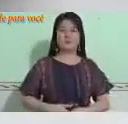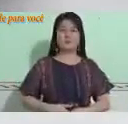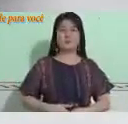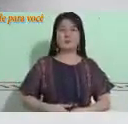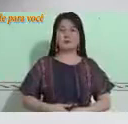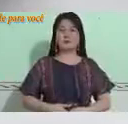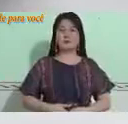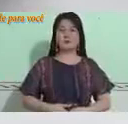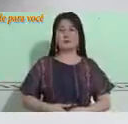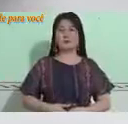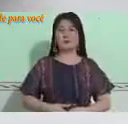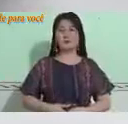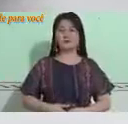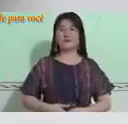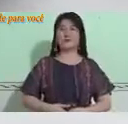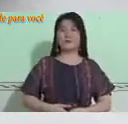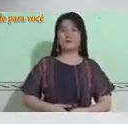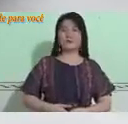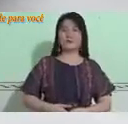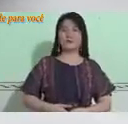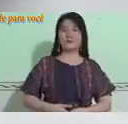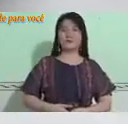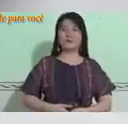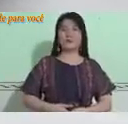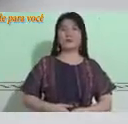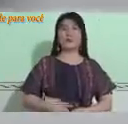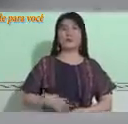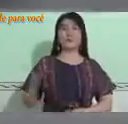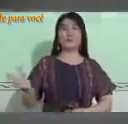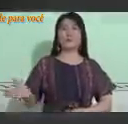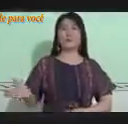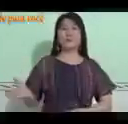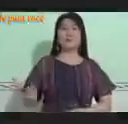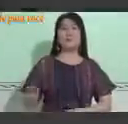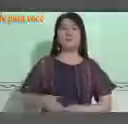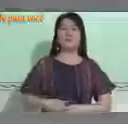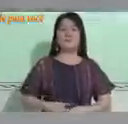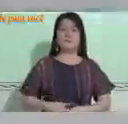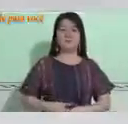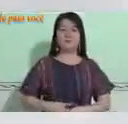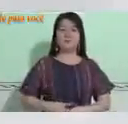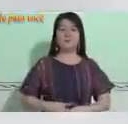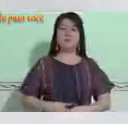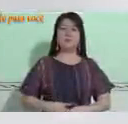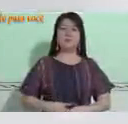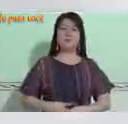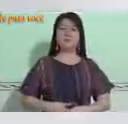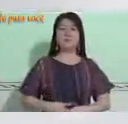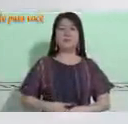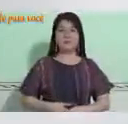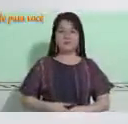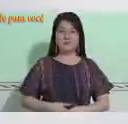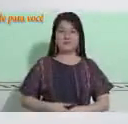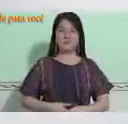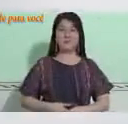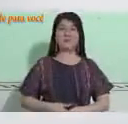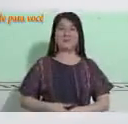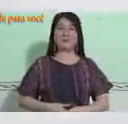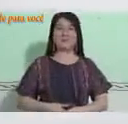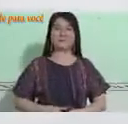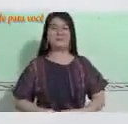Pode-se ainda ingerir água, vírgula, gelatinal e acento agudo que o IDA, que não seja vermelha